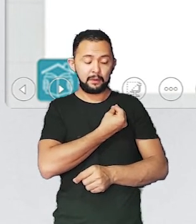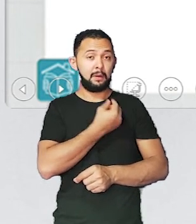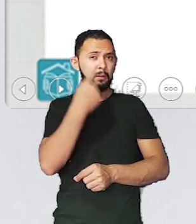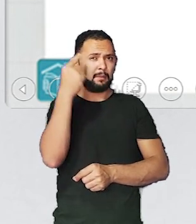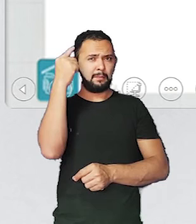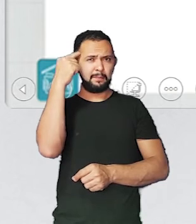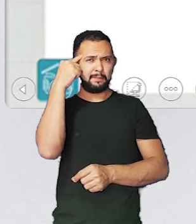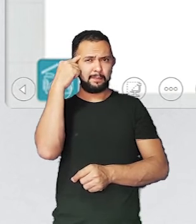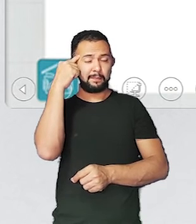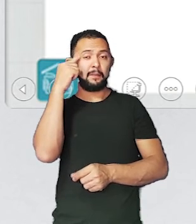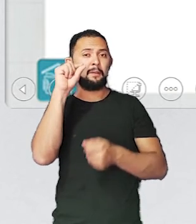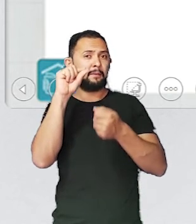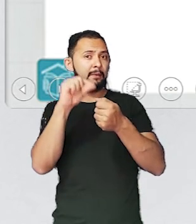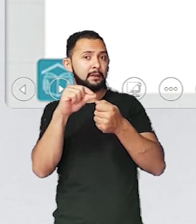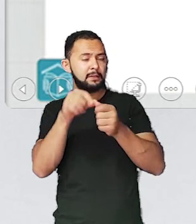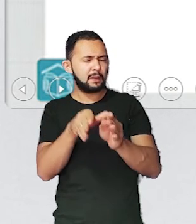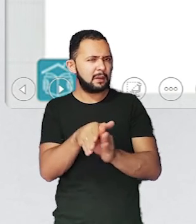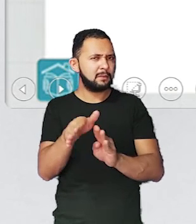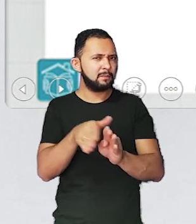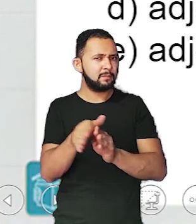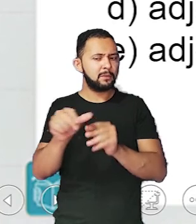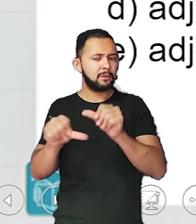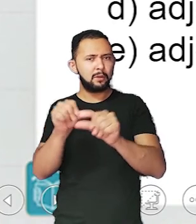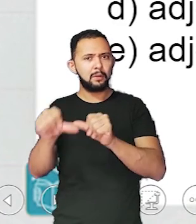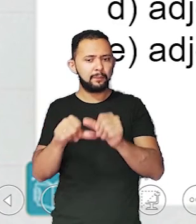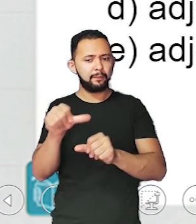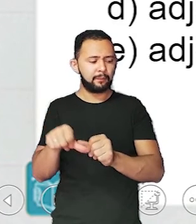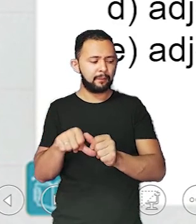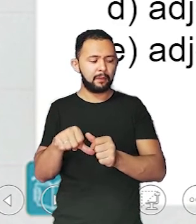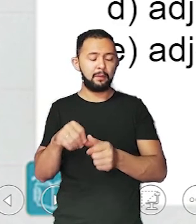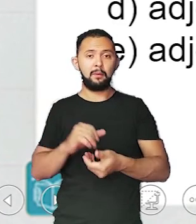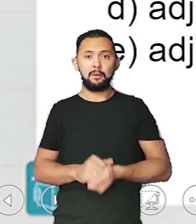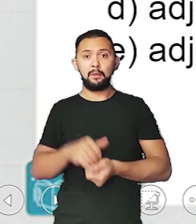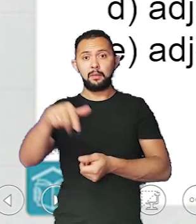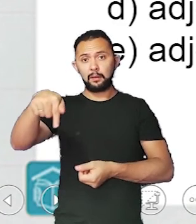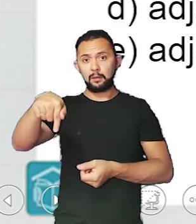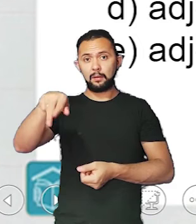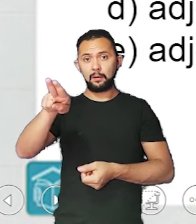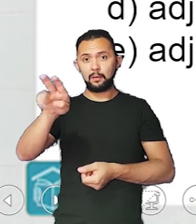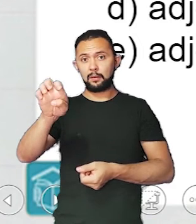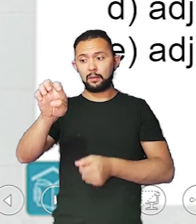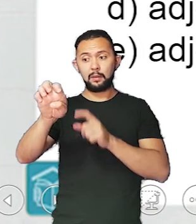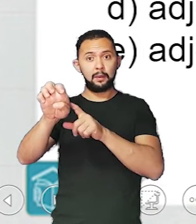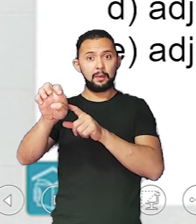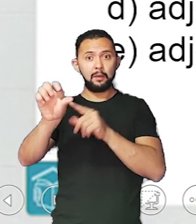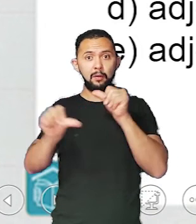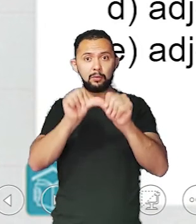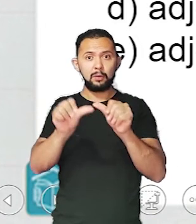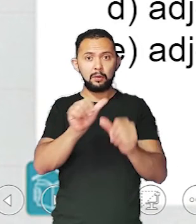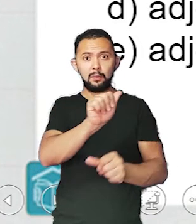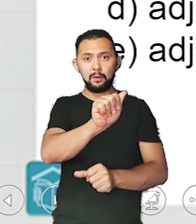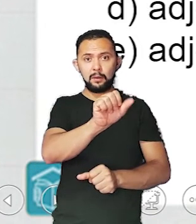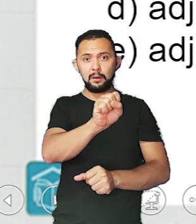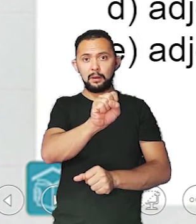de trocar? Vamos fazer, calma, rapaz, eu sei que você está... Voltei com muitas experiências boas, as quais vou levar para o resto da vida.